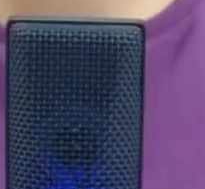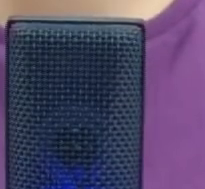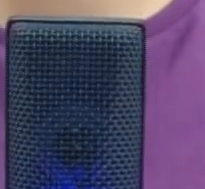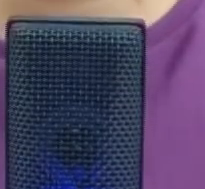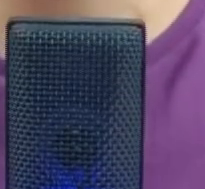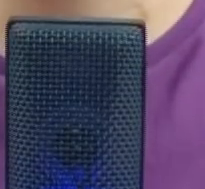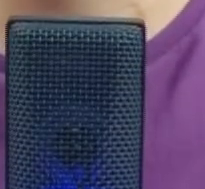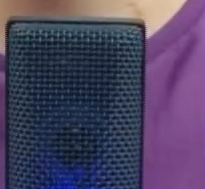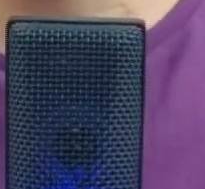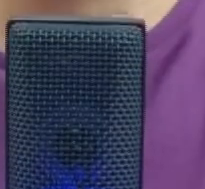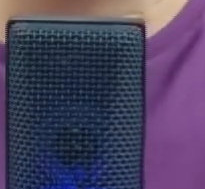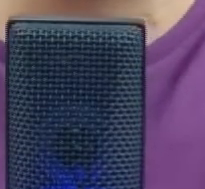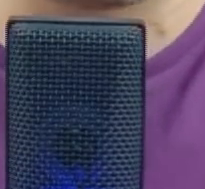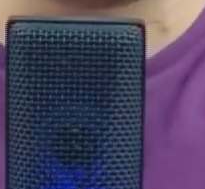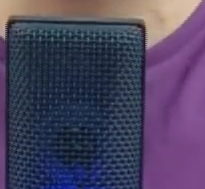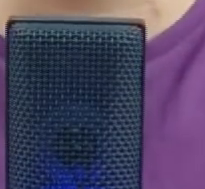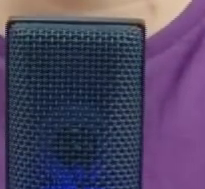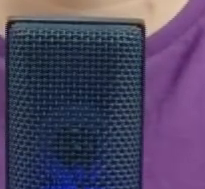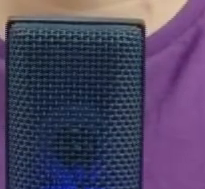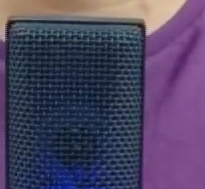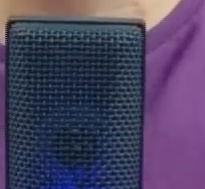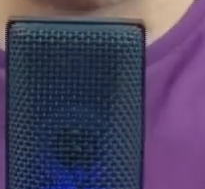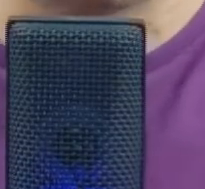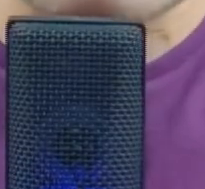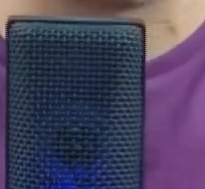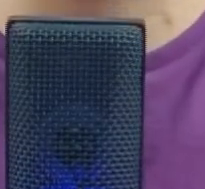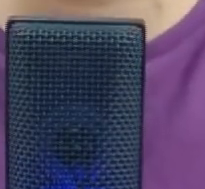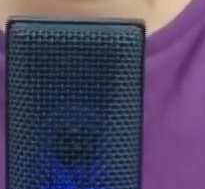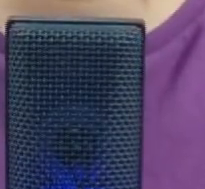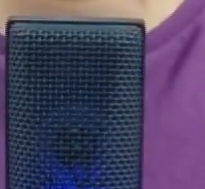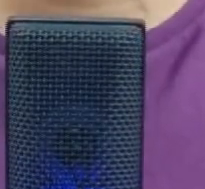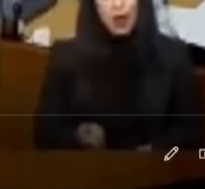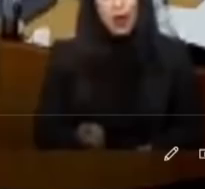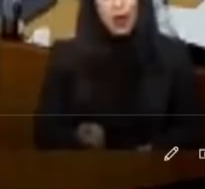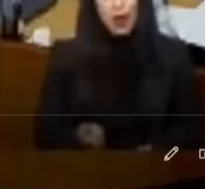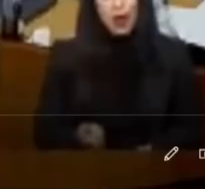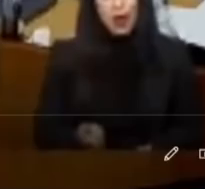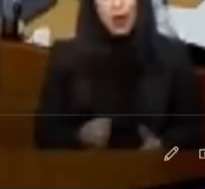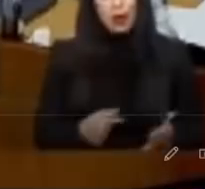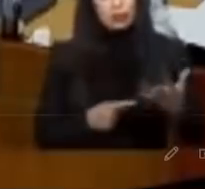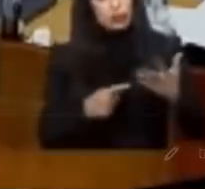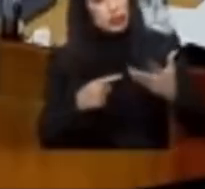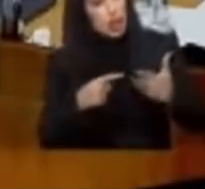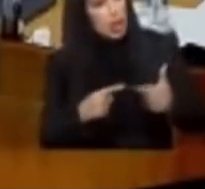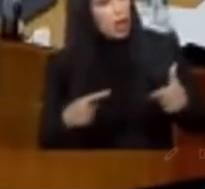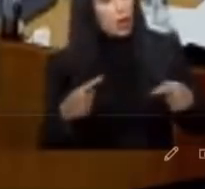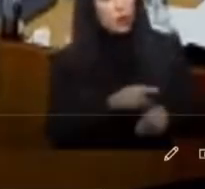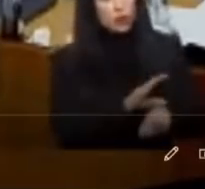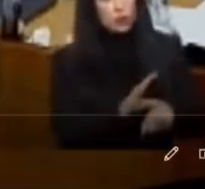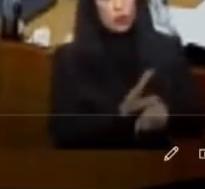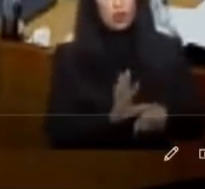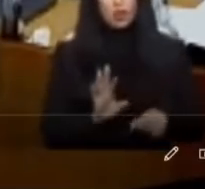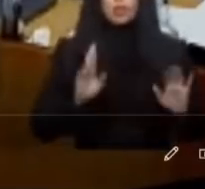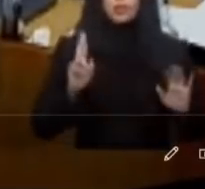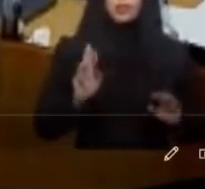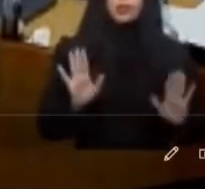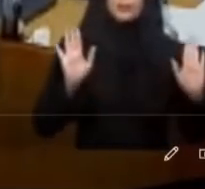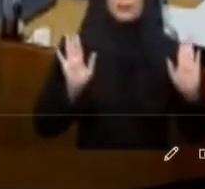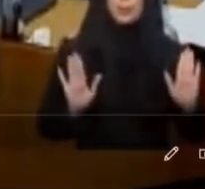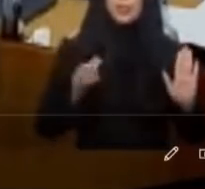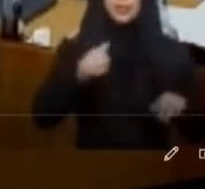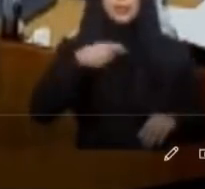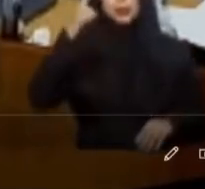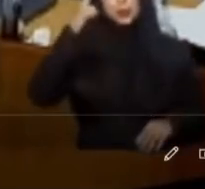federal Governo Federal tem que fazer isso é melhor isso não é justiça é isso é a militância política vai me desculpar sim ou não É